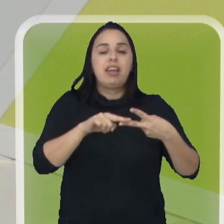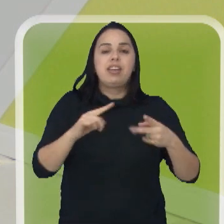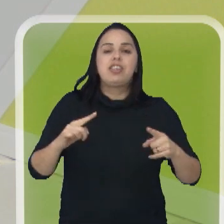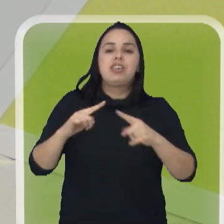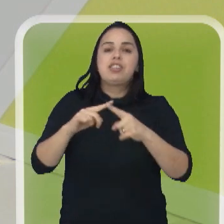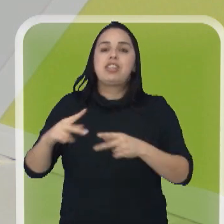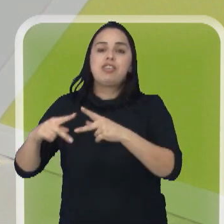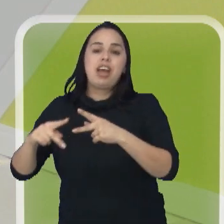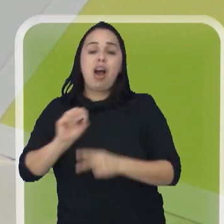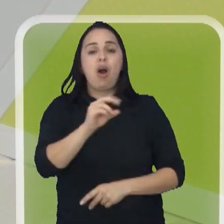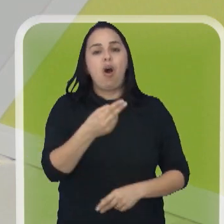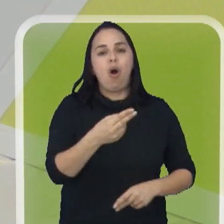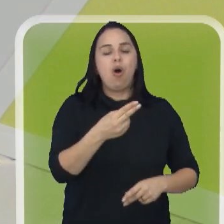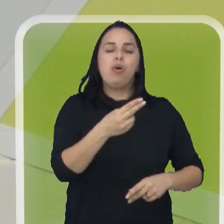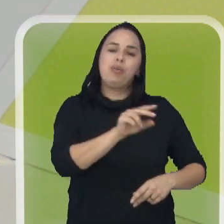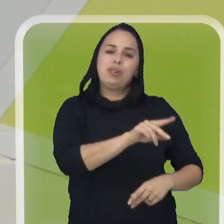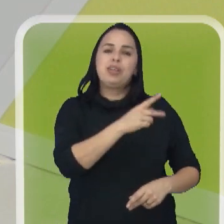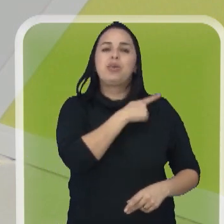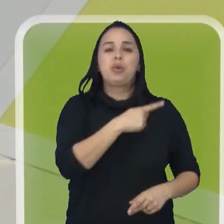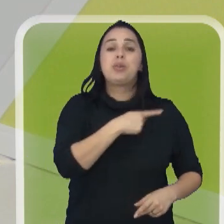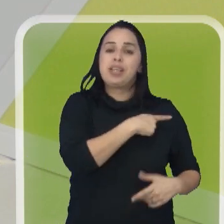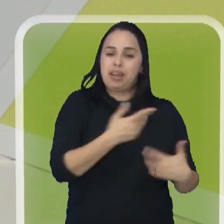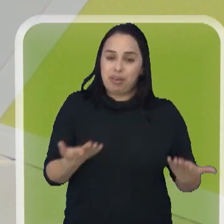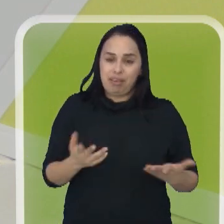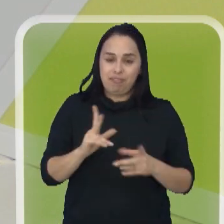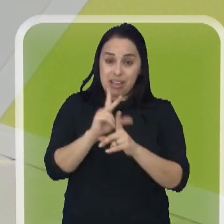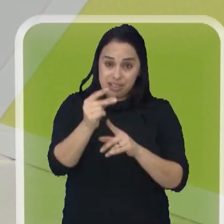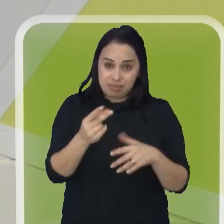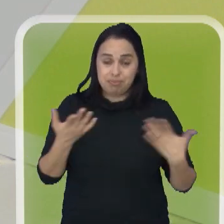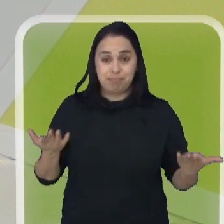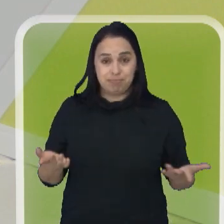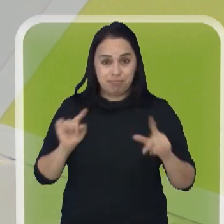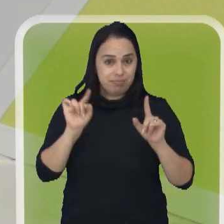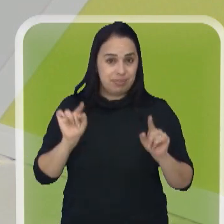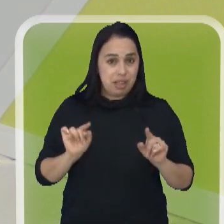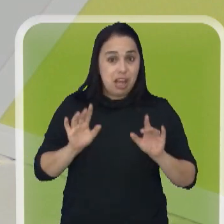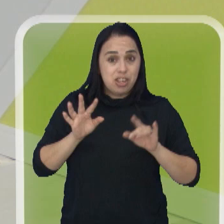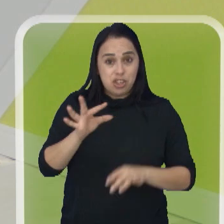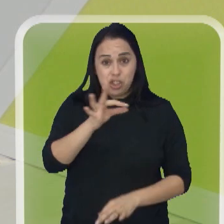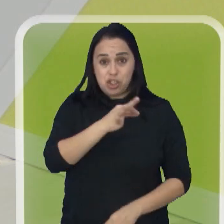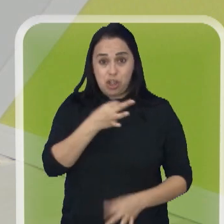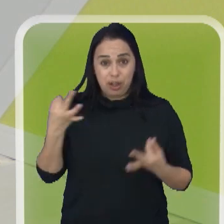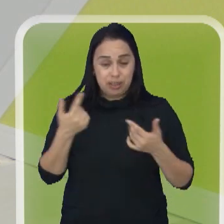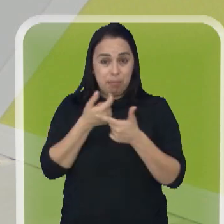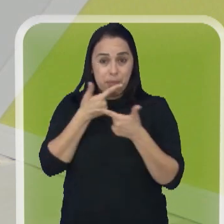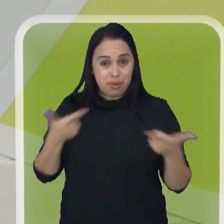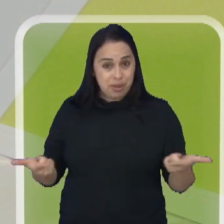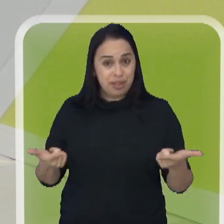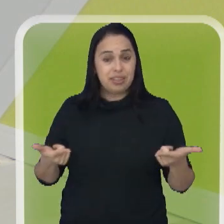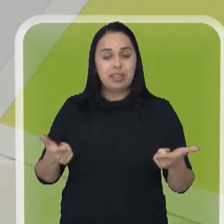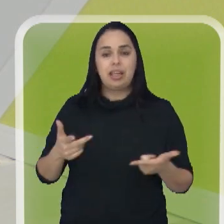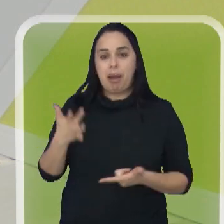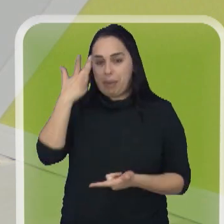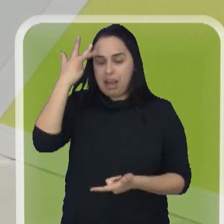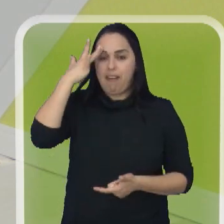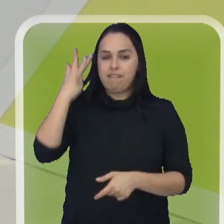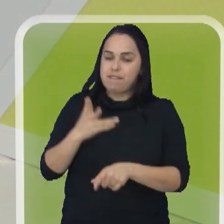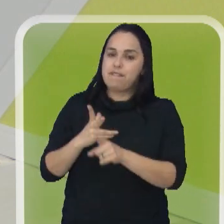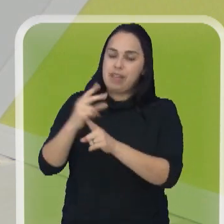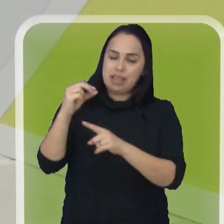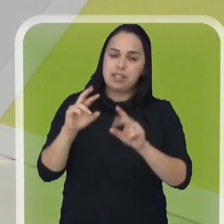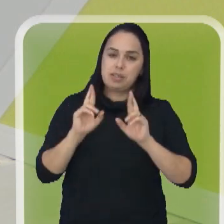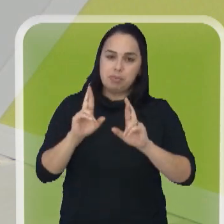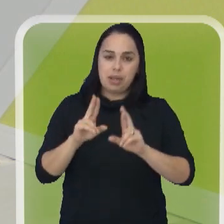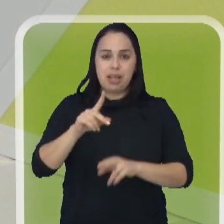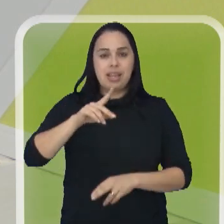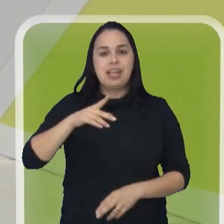tá certo? Sorte para os meninos do técnico Carlos Schwank, e que consiga uma bela vitória amanhã. E na segunda-feira você vai